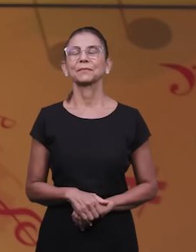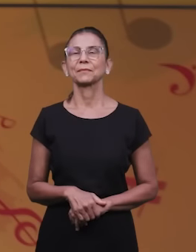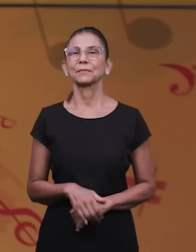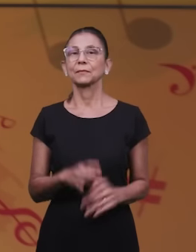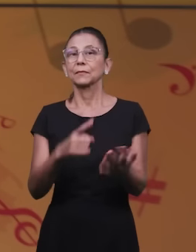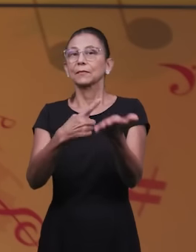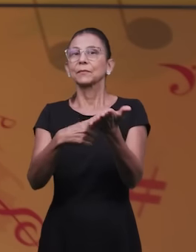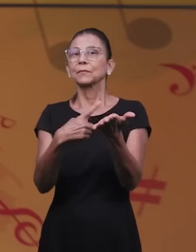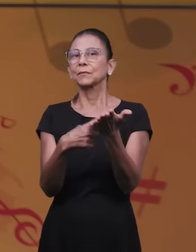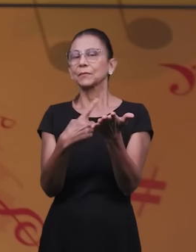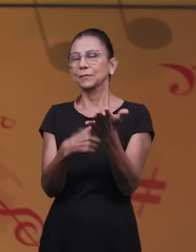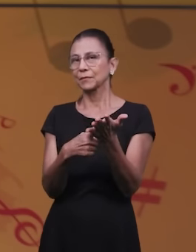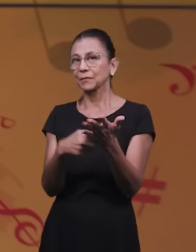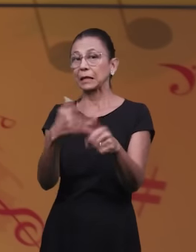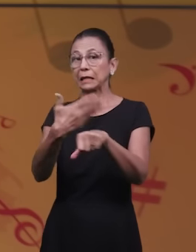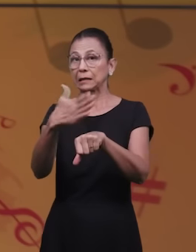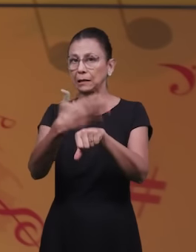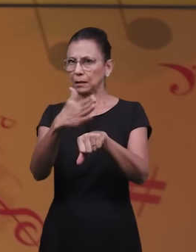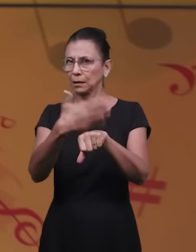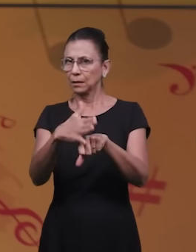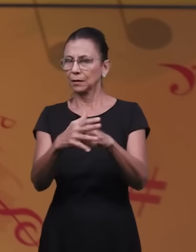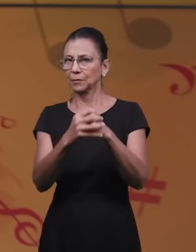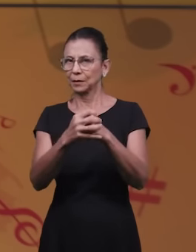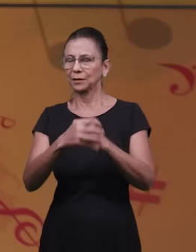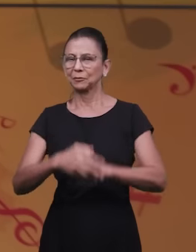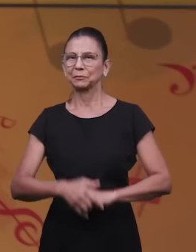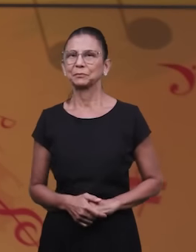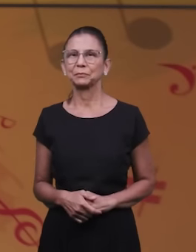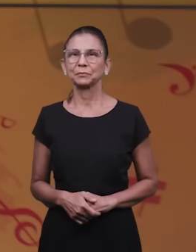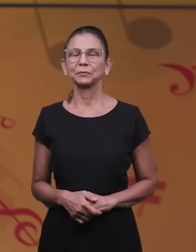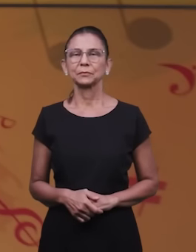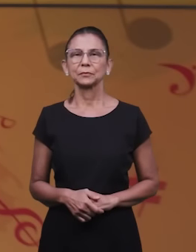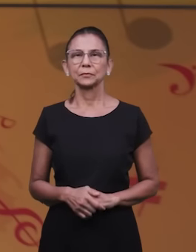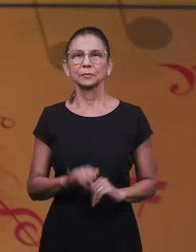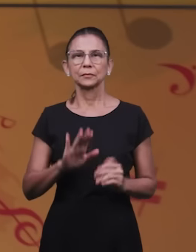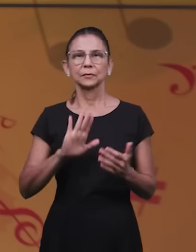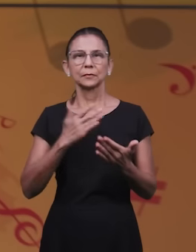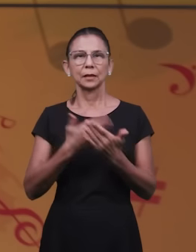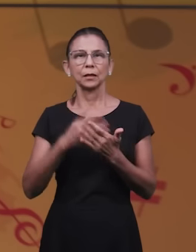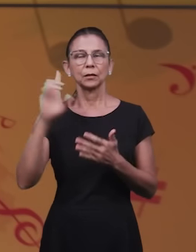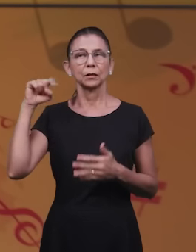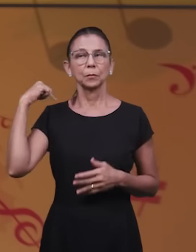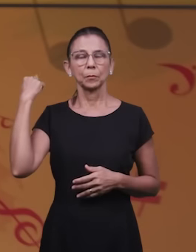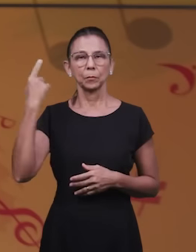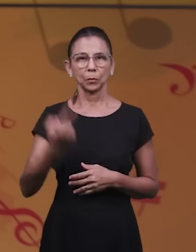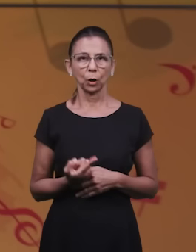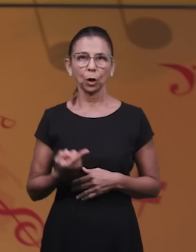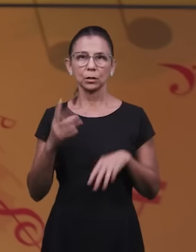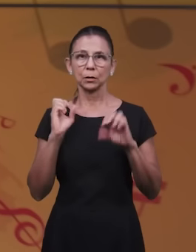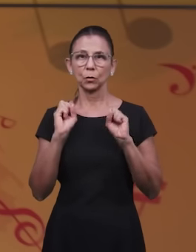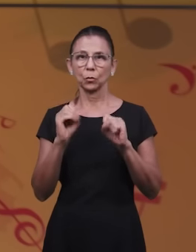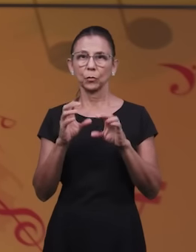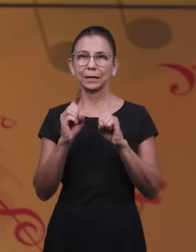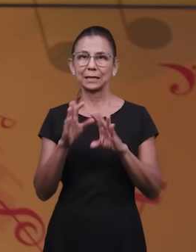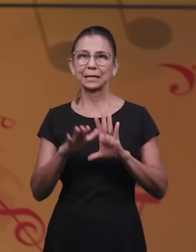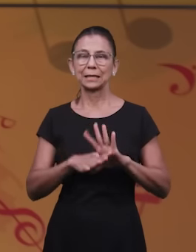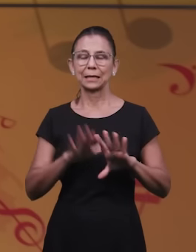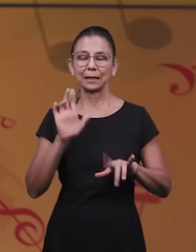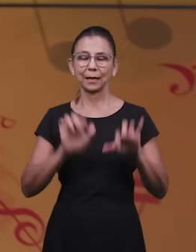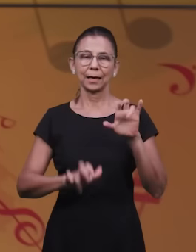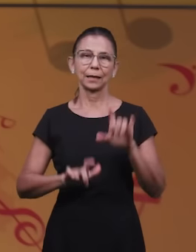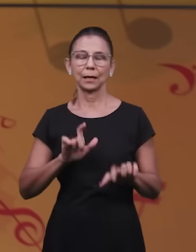Vamos combinar de vocês treinarem bastante, amém? Próxima aula, o ensino será mais direcionado para